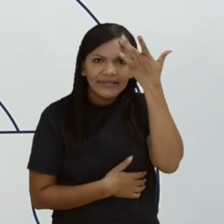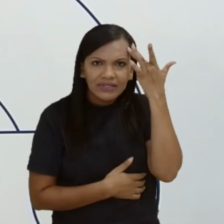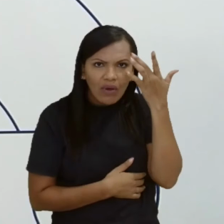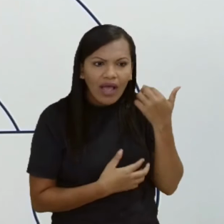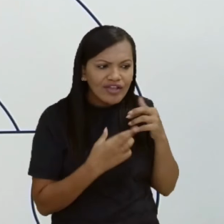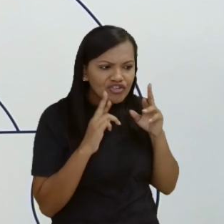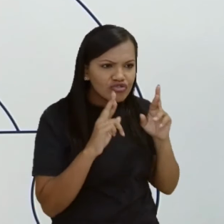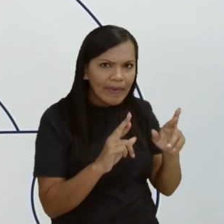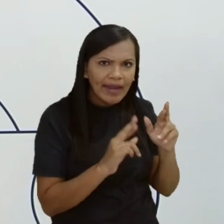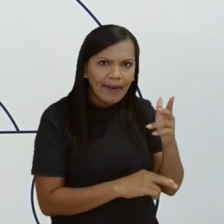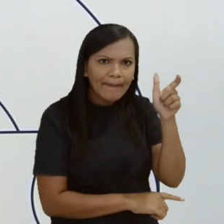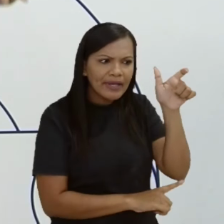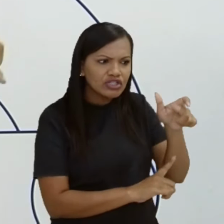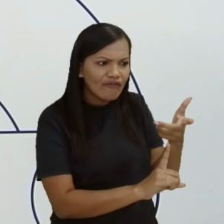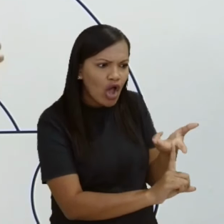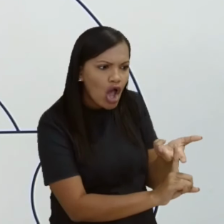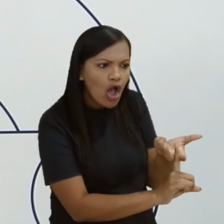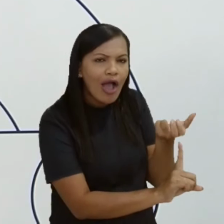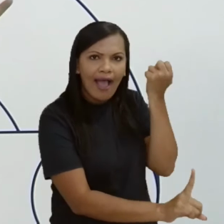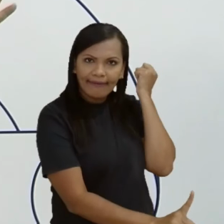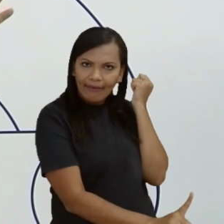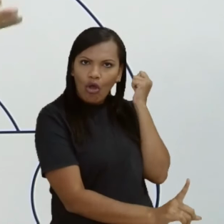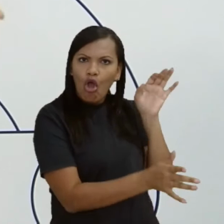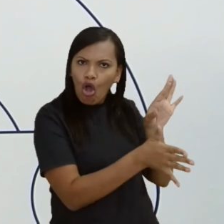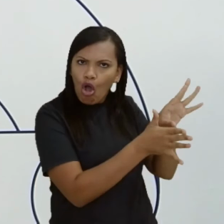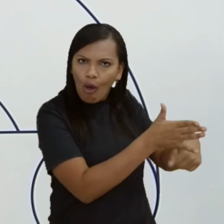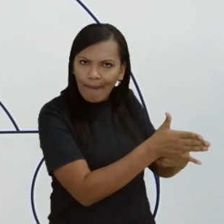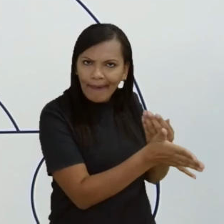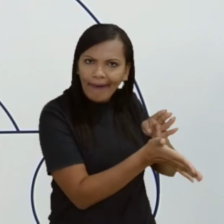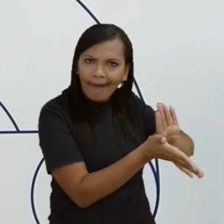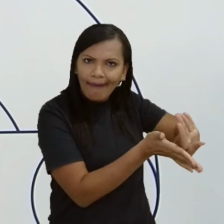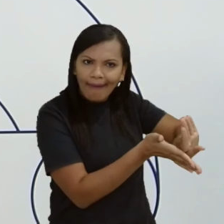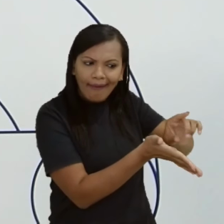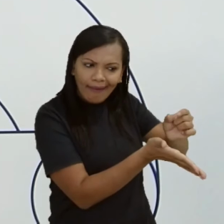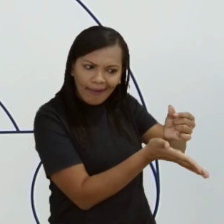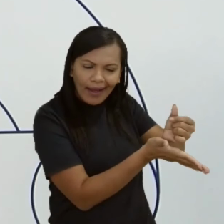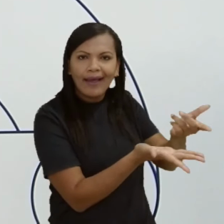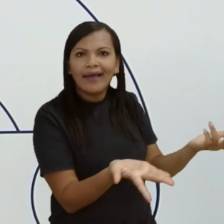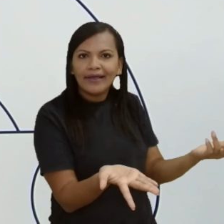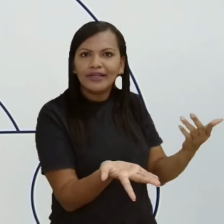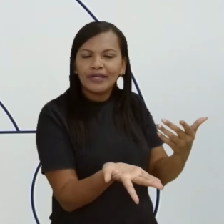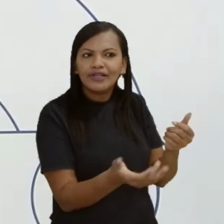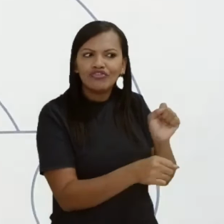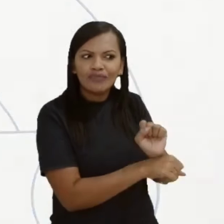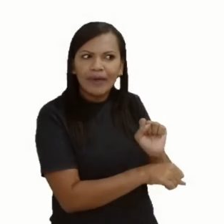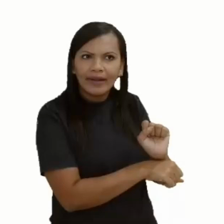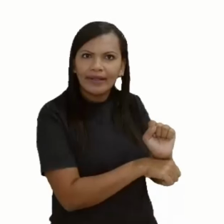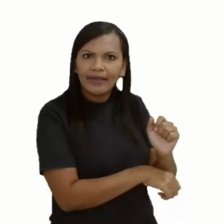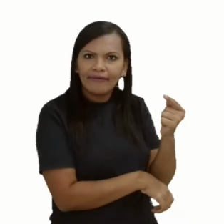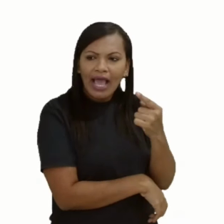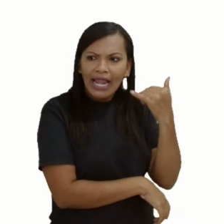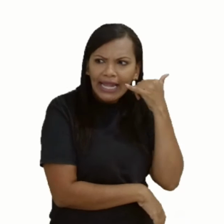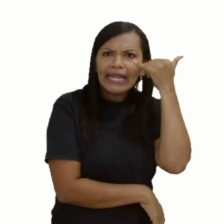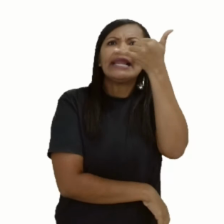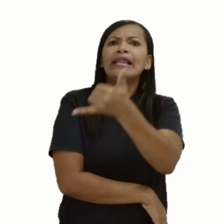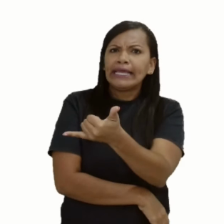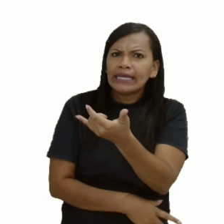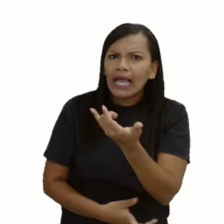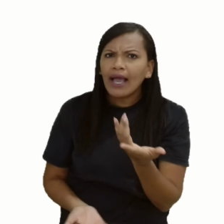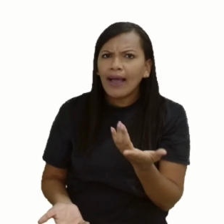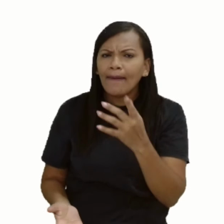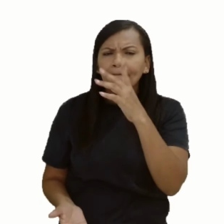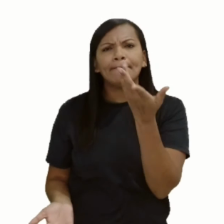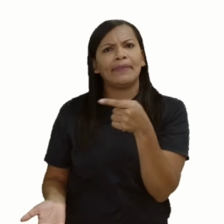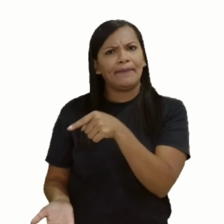para a pessoa para reclamar do saldo que está na conta. Então a questão pergunta o seguinte, ó. Nessa charge,